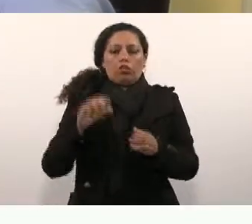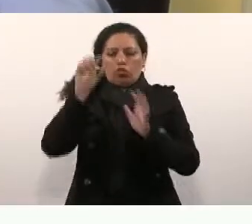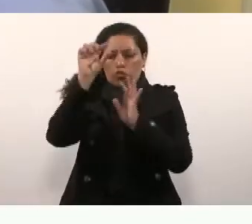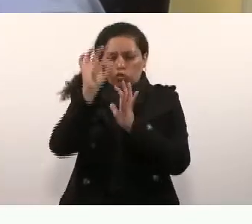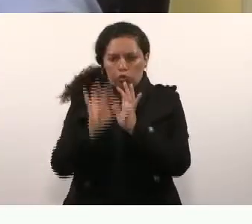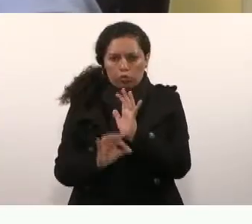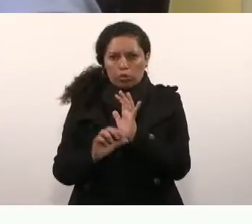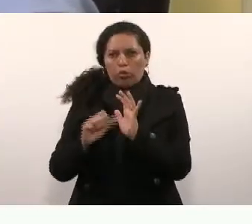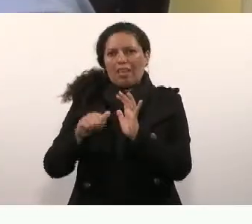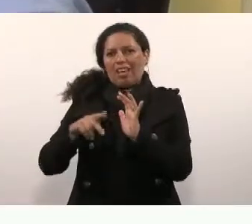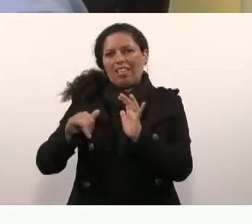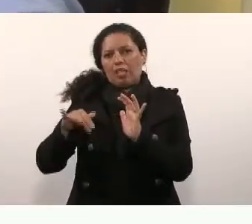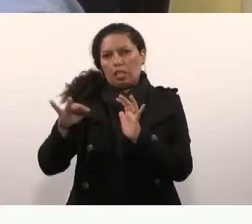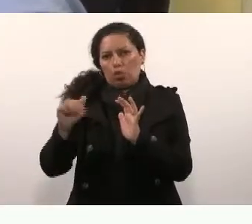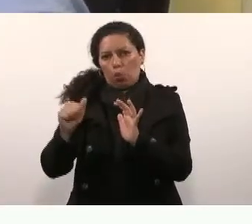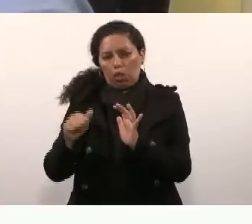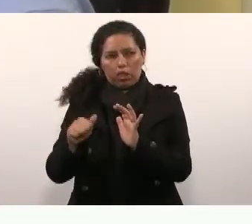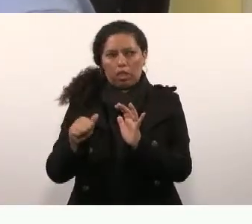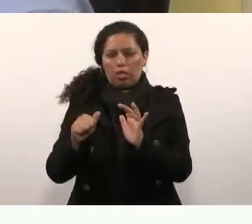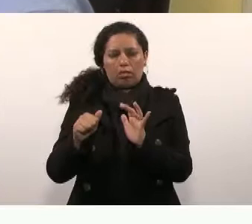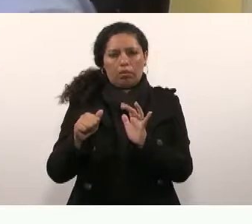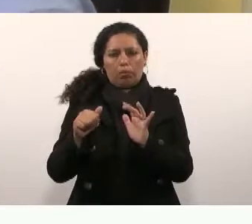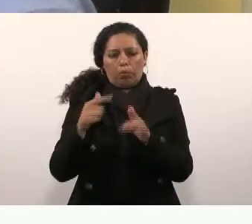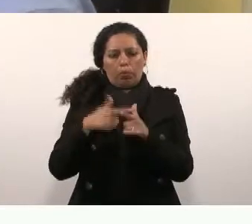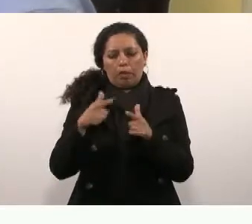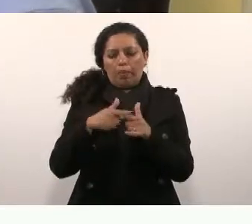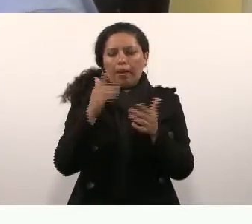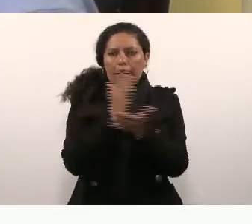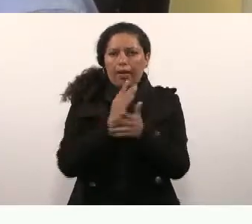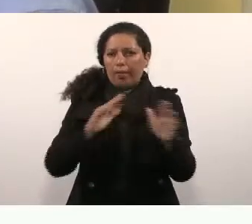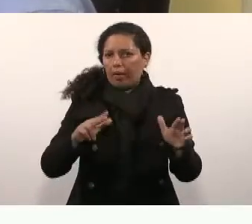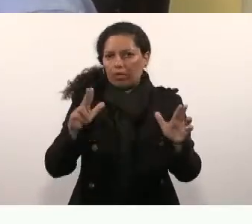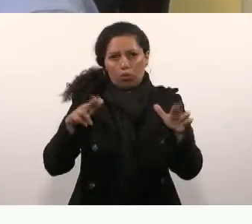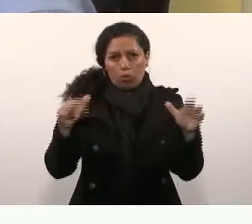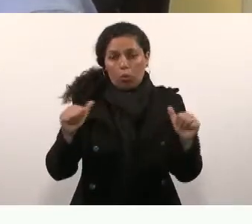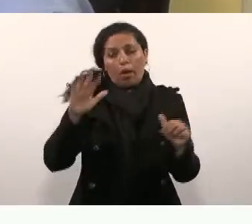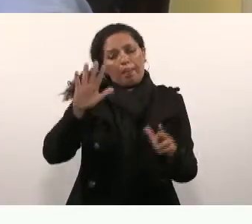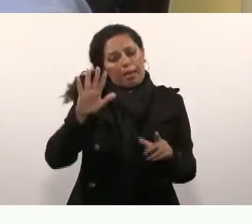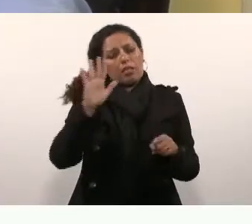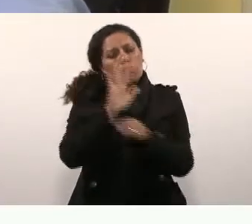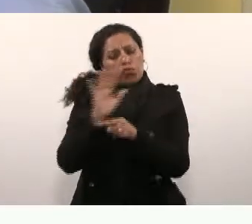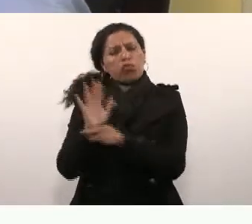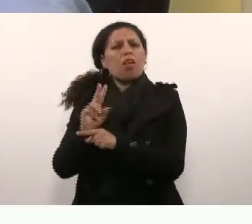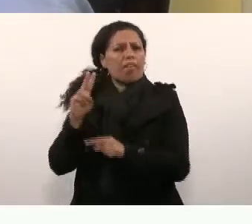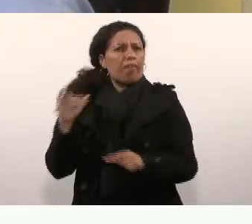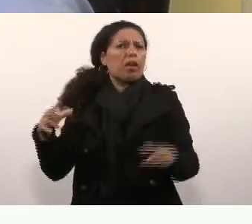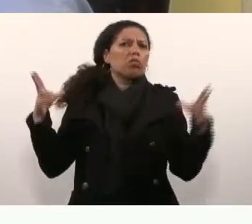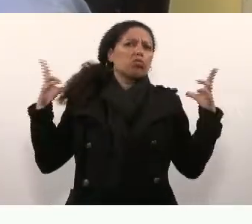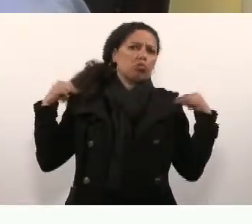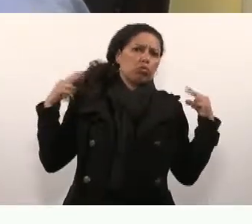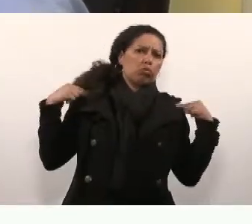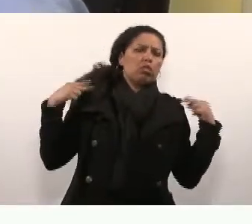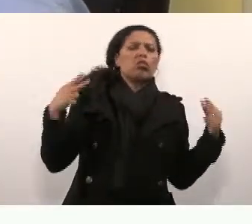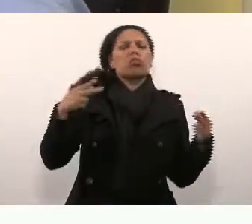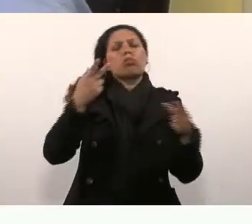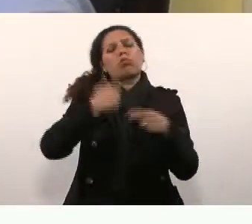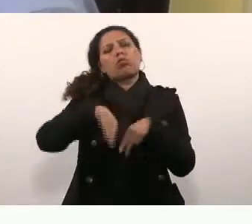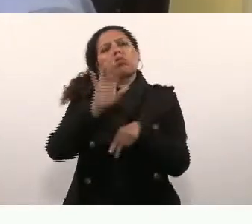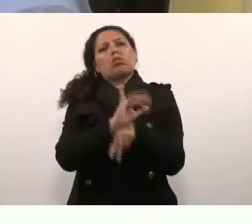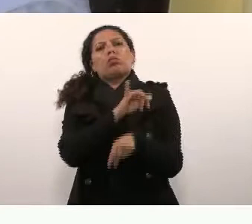Janeiro ganhe muito em termos de turismo, mas é mais uma iniciativa importante nesse